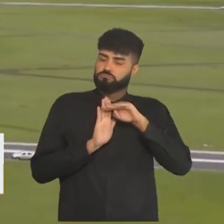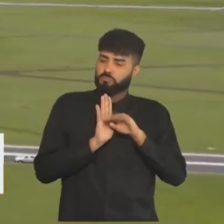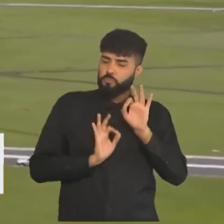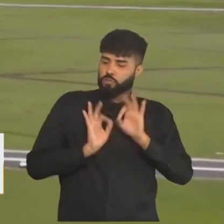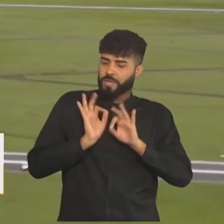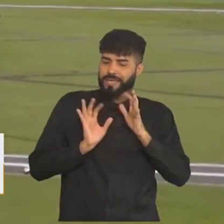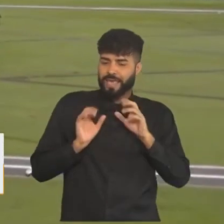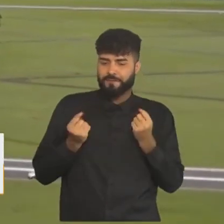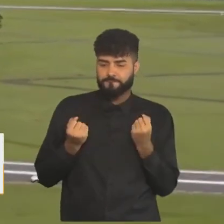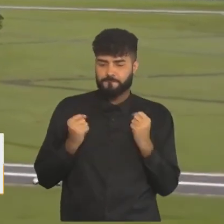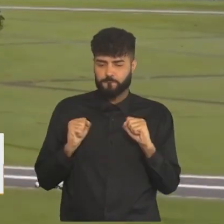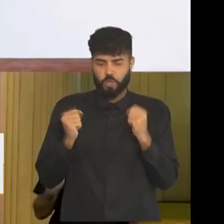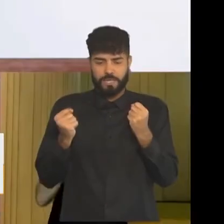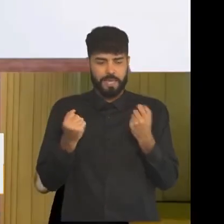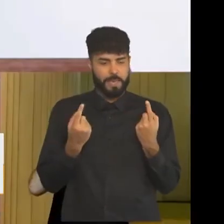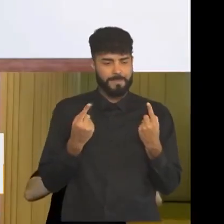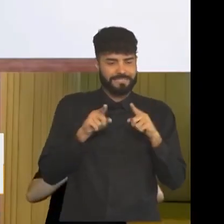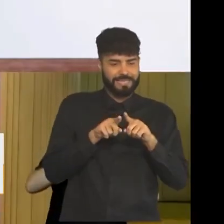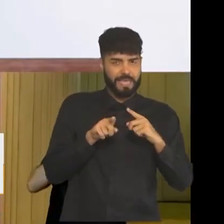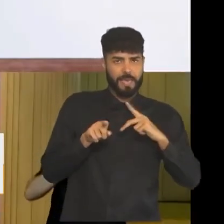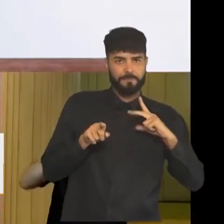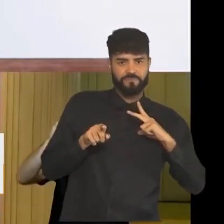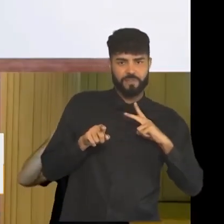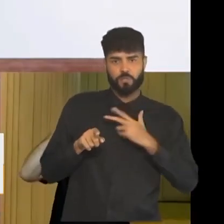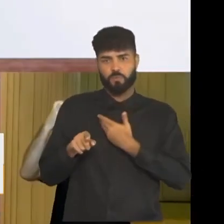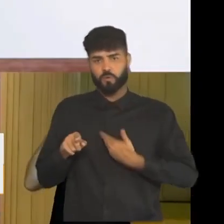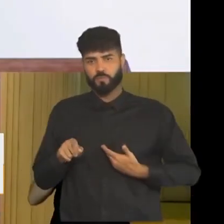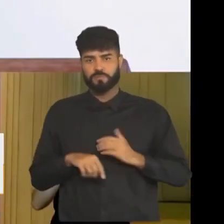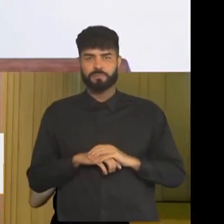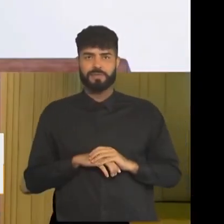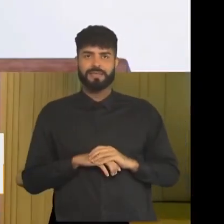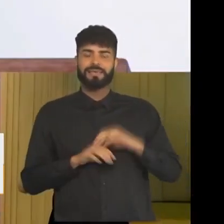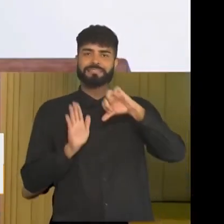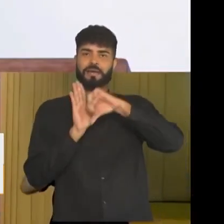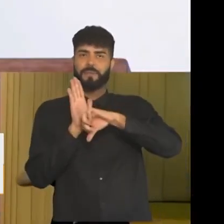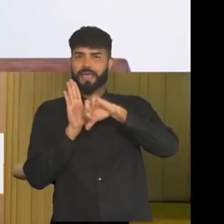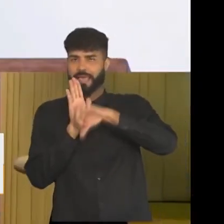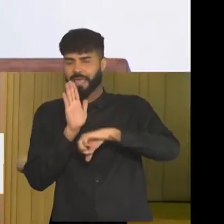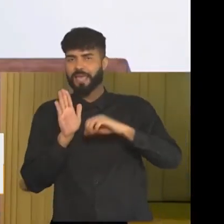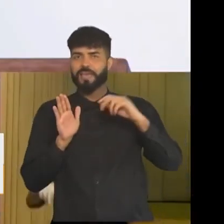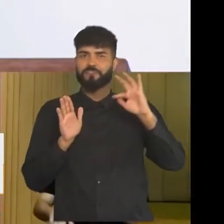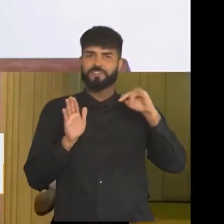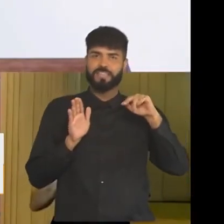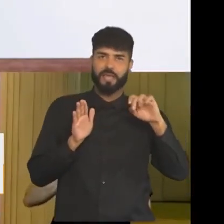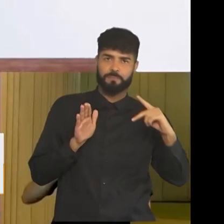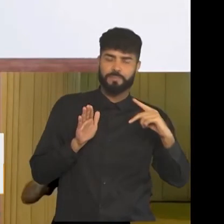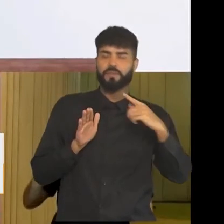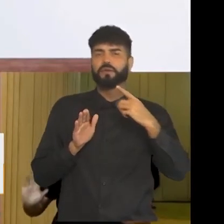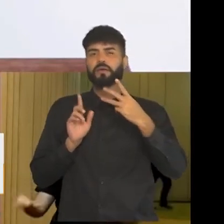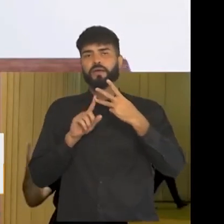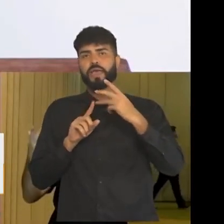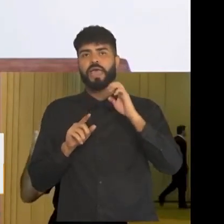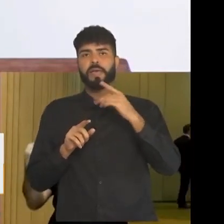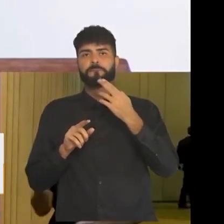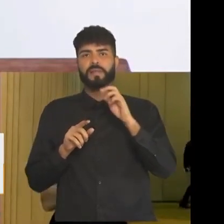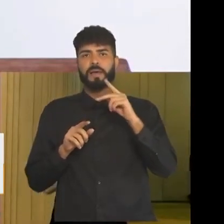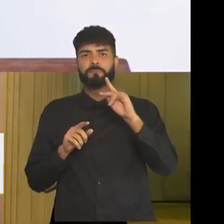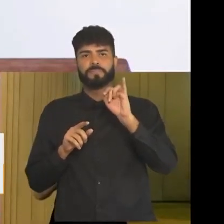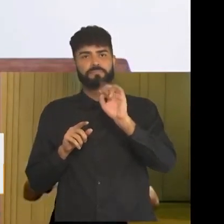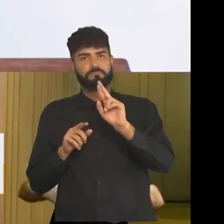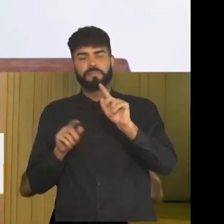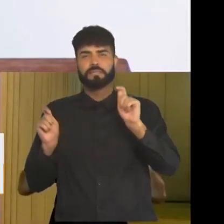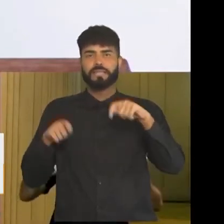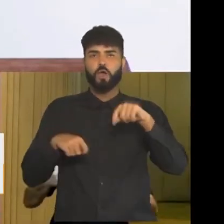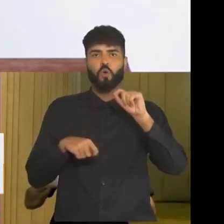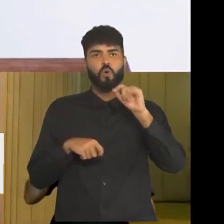parcerias público-privadas. Iniciativas do CNPq, iniciativas da FINEP, iniciativas da Embrapi, fortalecendo a capacidade